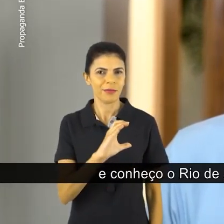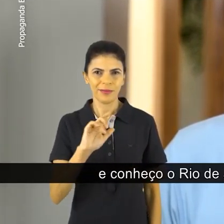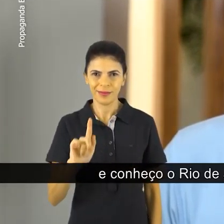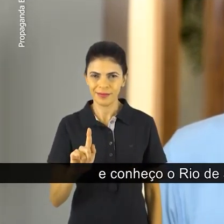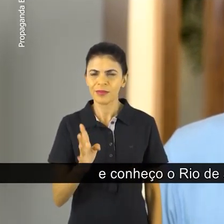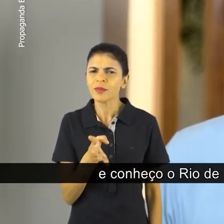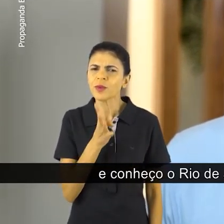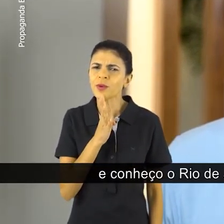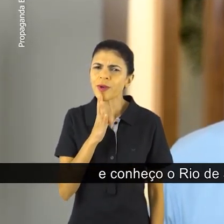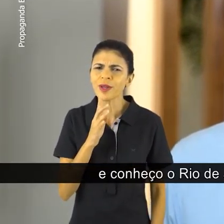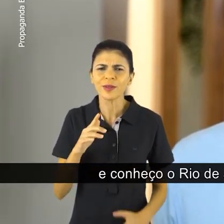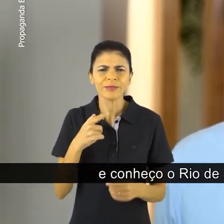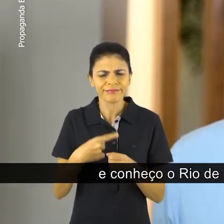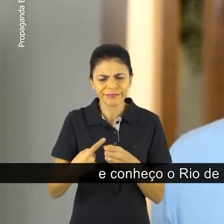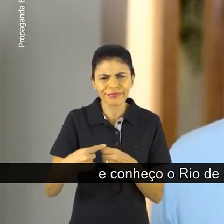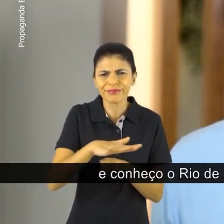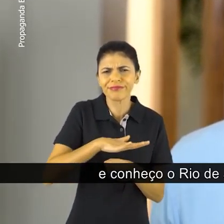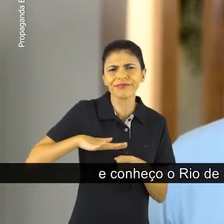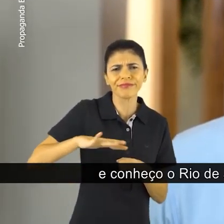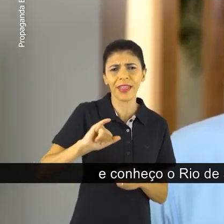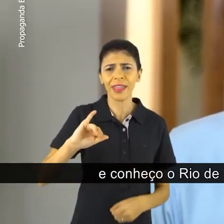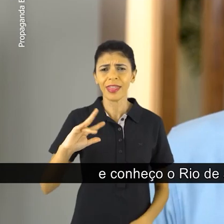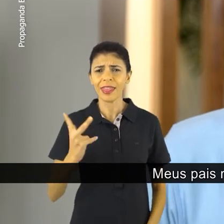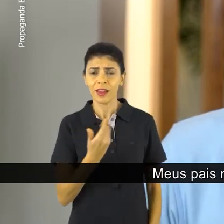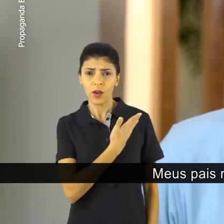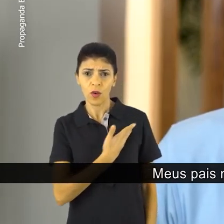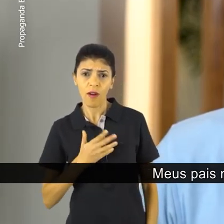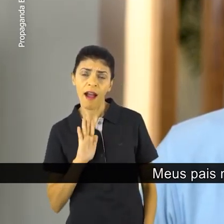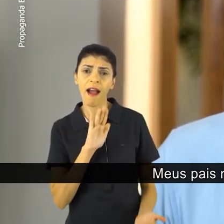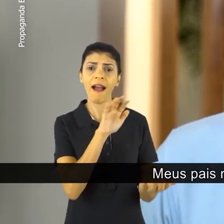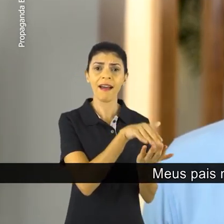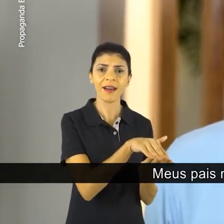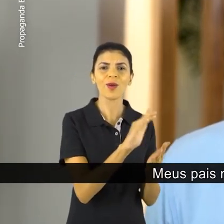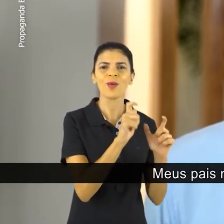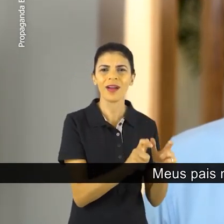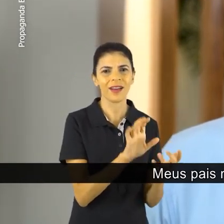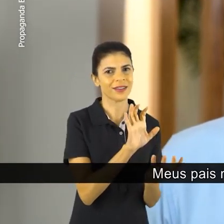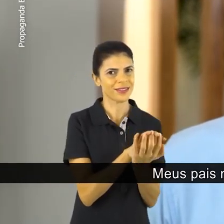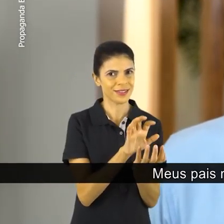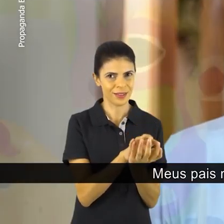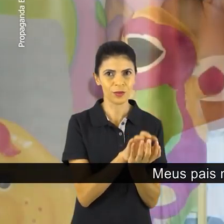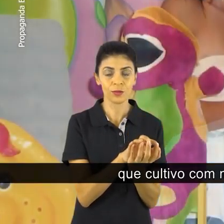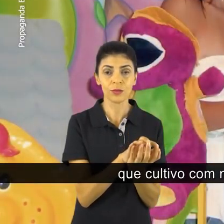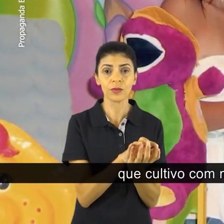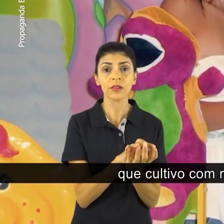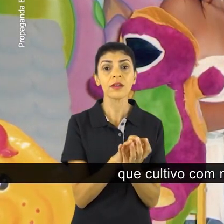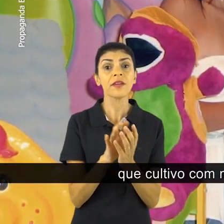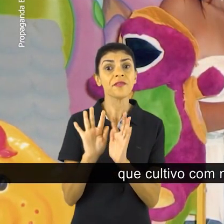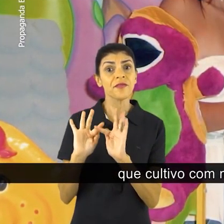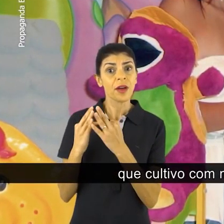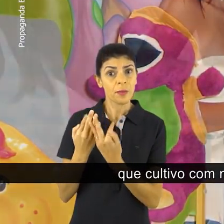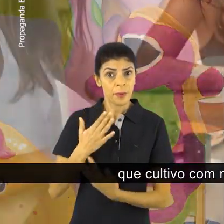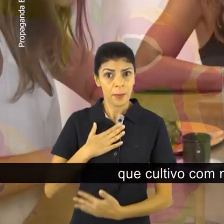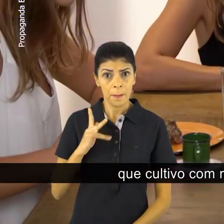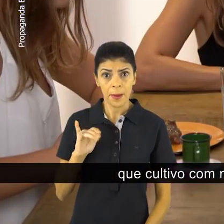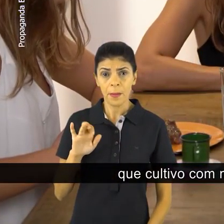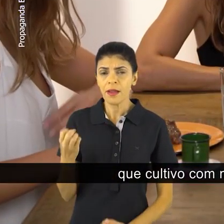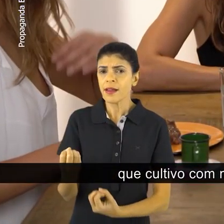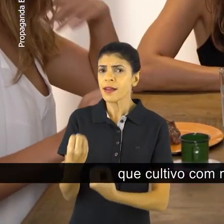e conheço o Rio de Janeiro da Ilha do Governador a Santa Cruz. Meus pais me ensinaram os valores da família, que cultivo com